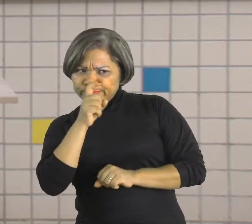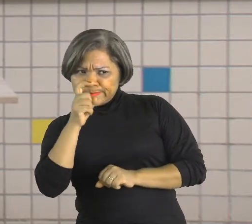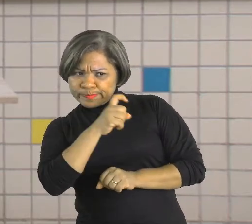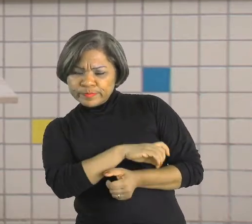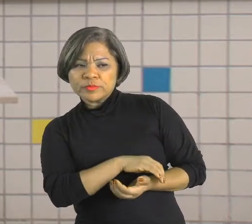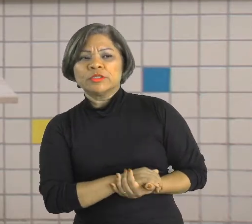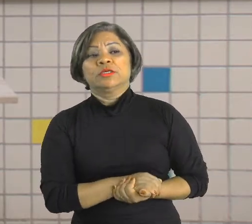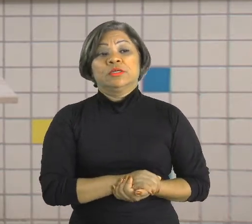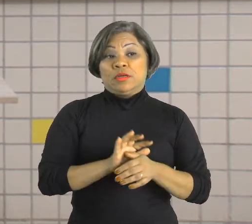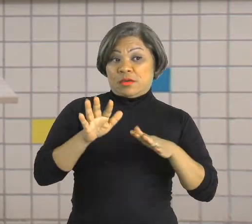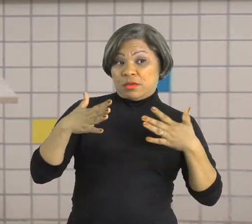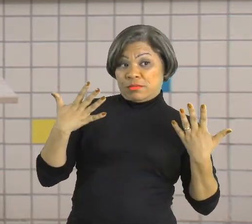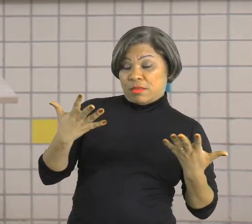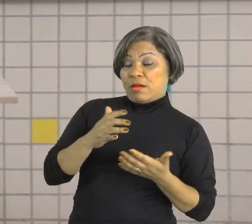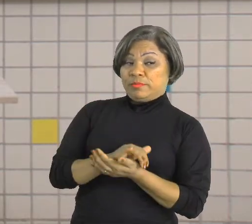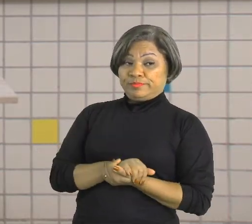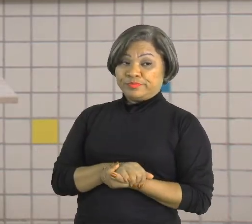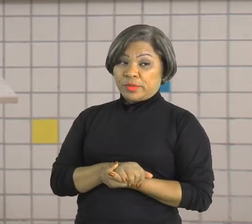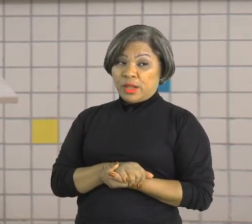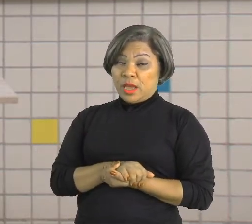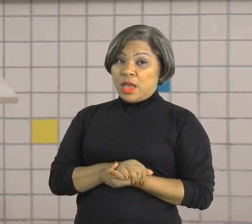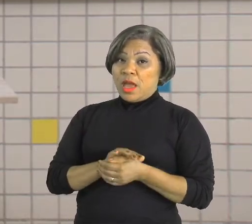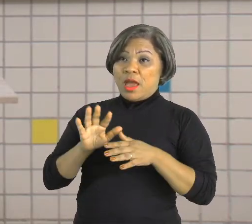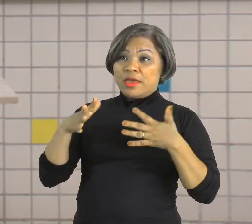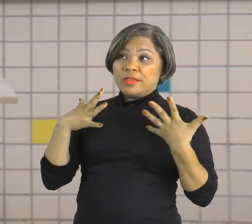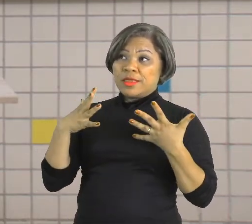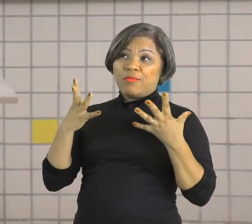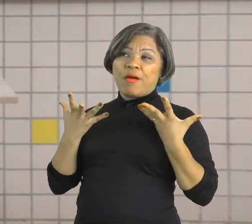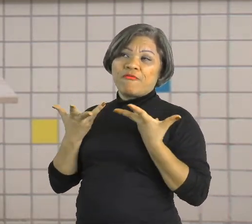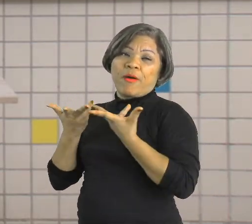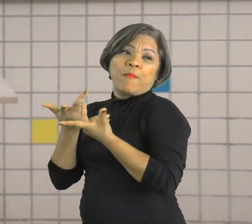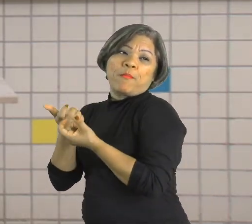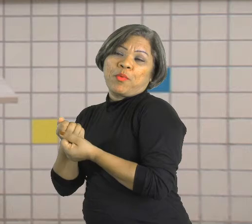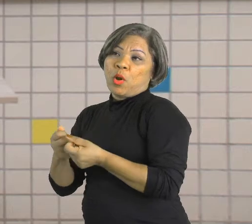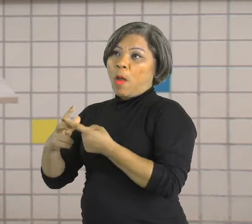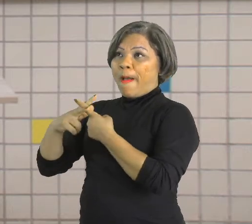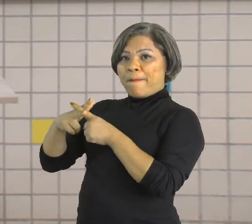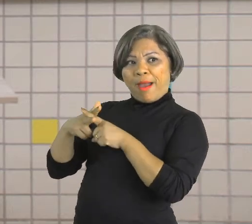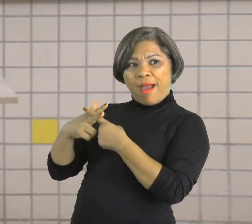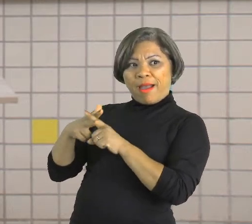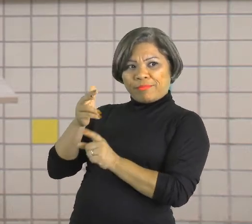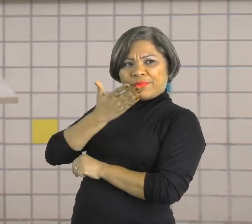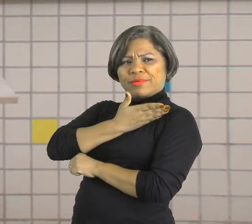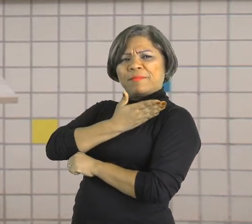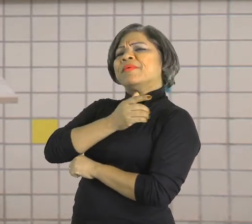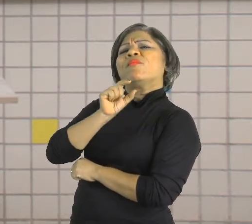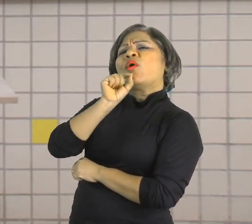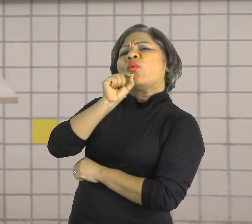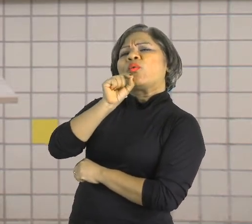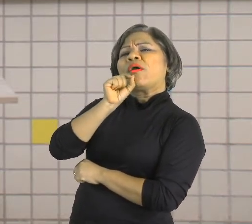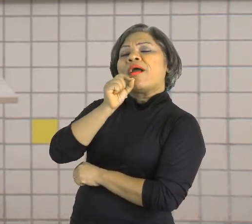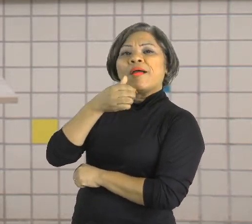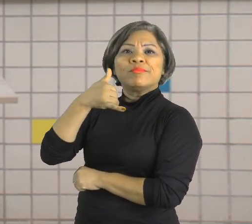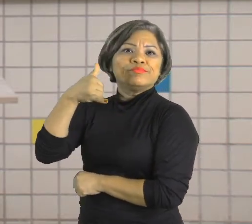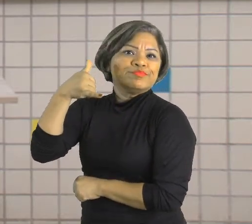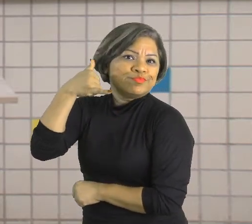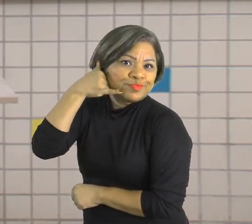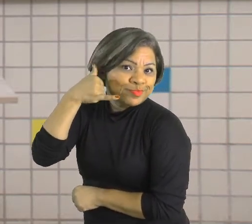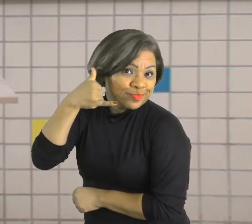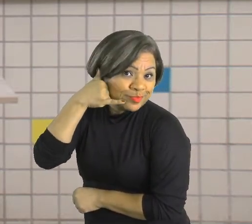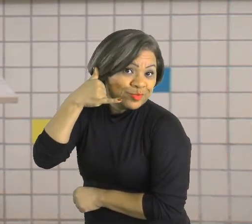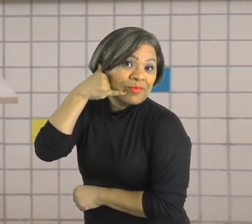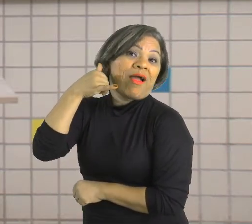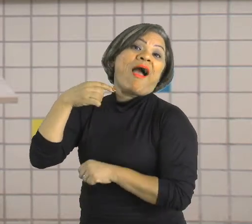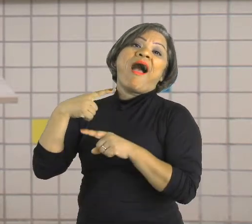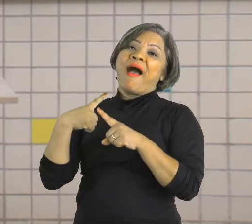essa máquina, essa fabulosa máquina de amigos era um celular, entenderam? E aí era onde ela se comunicava